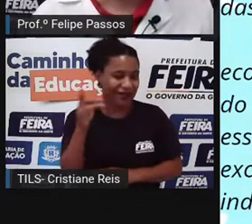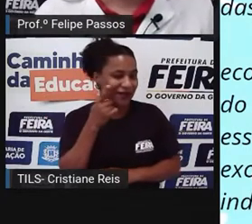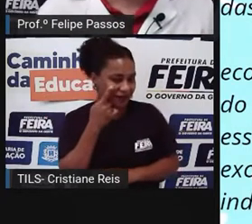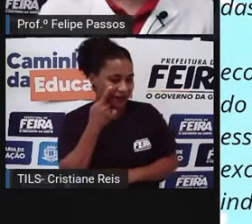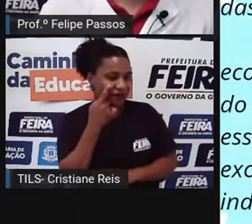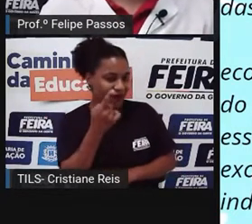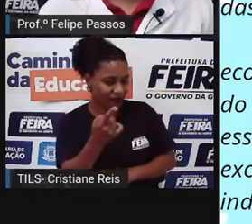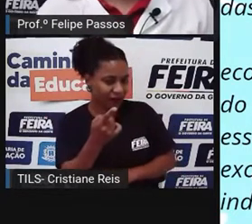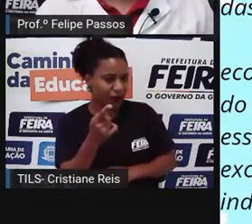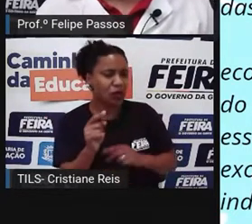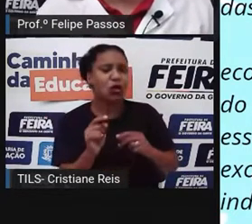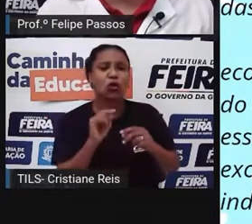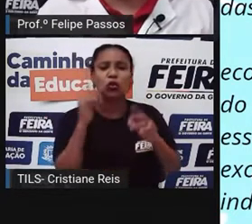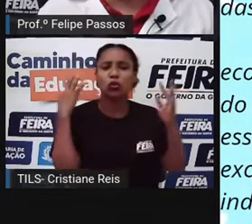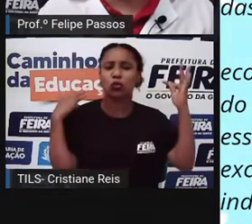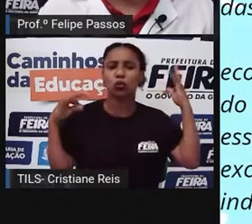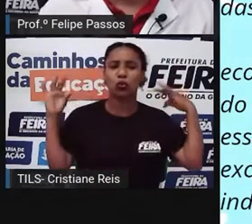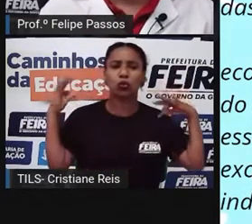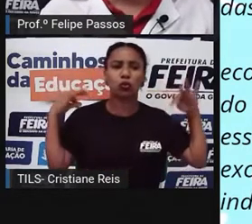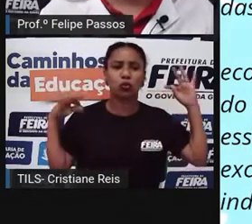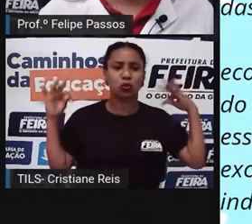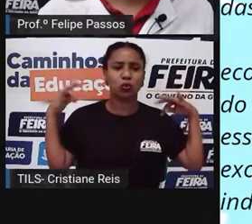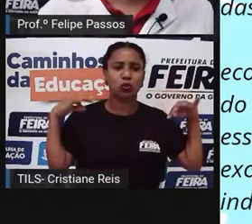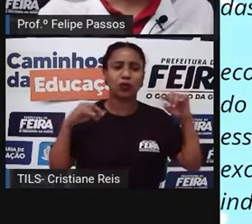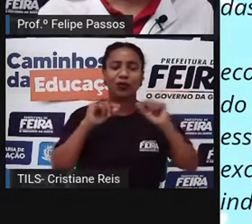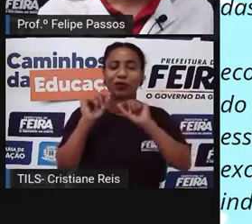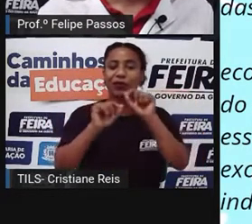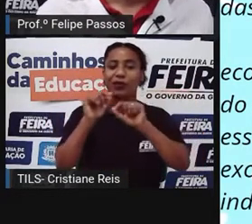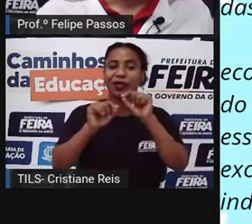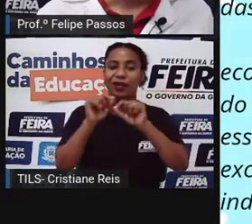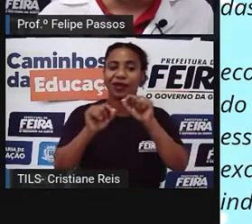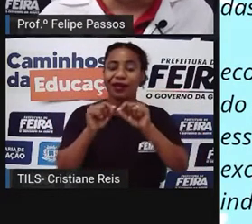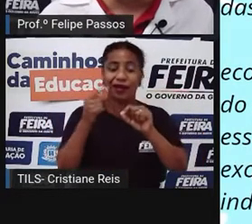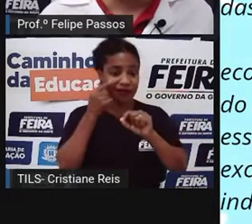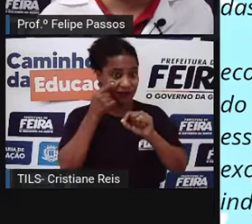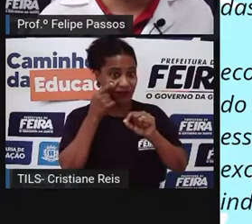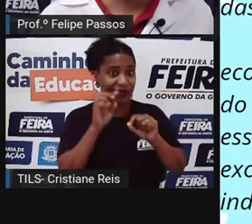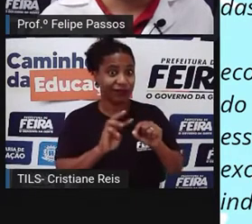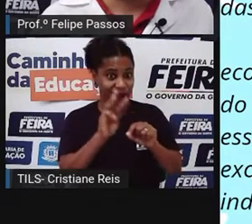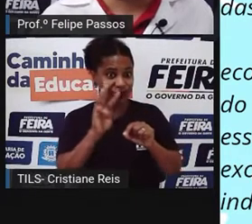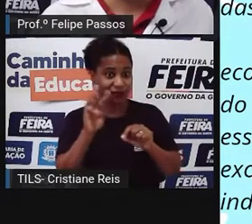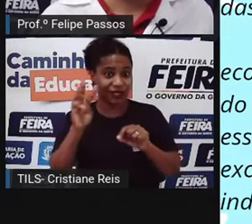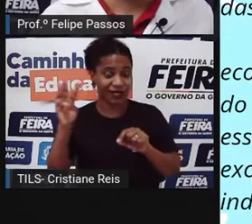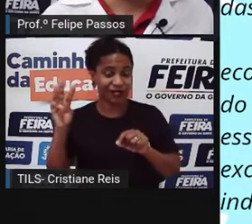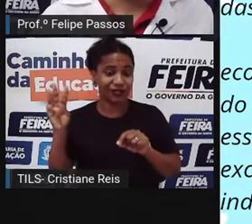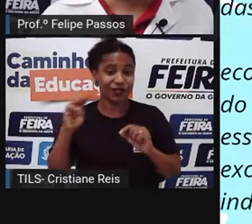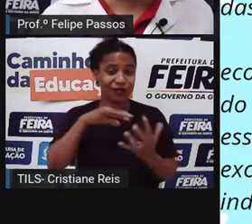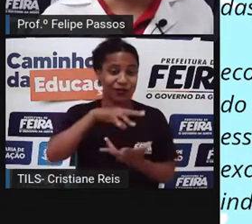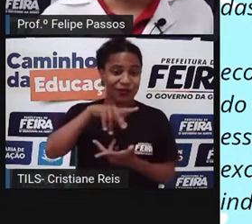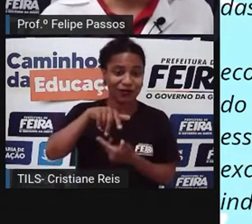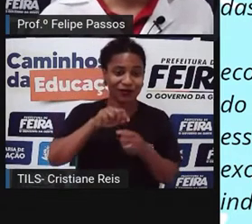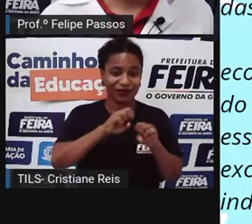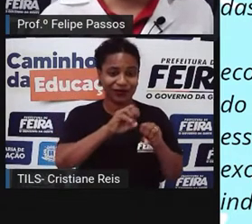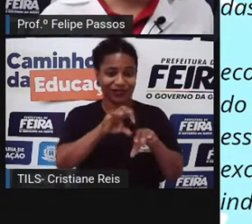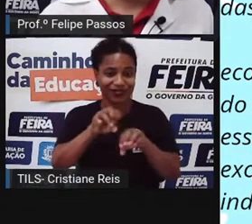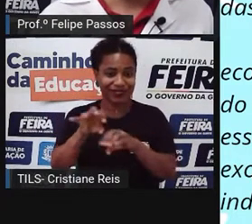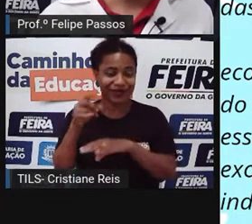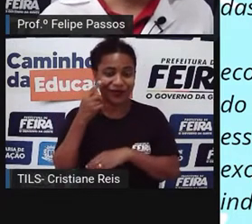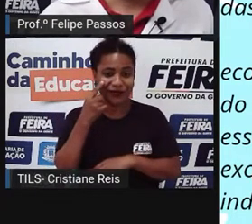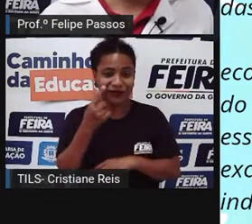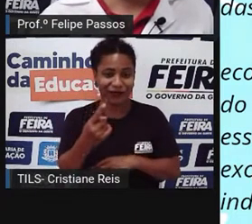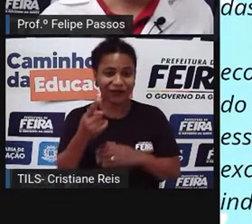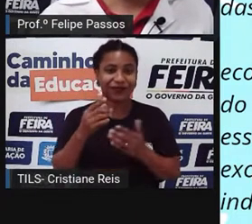essa definição de turismo que está lá no site Mundo Educação. O turismo possui diversas definições que foram